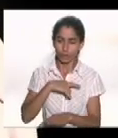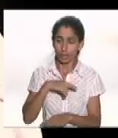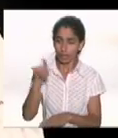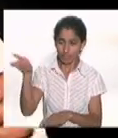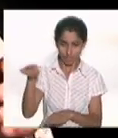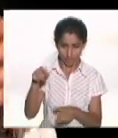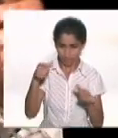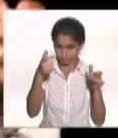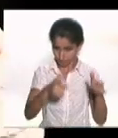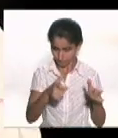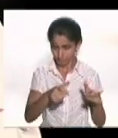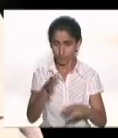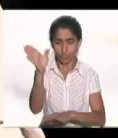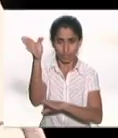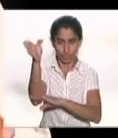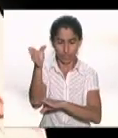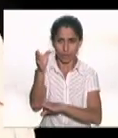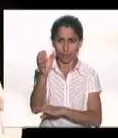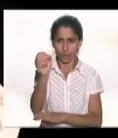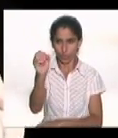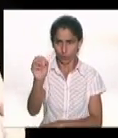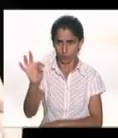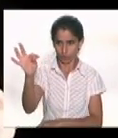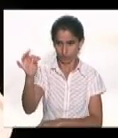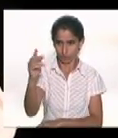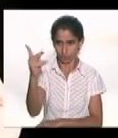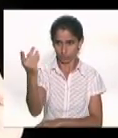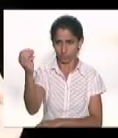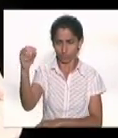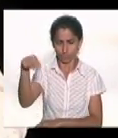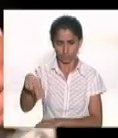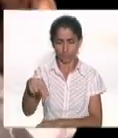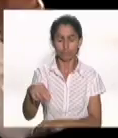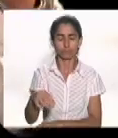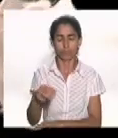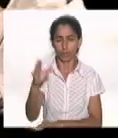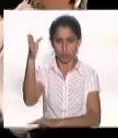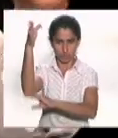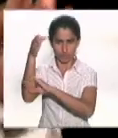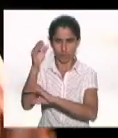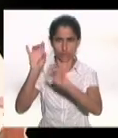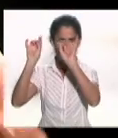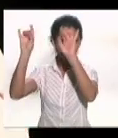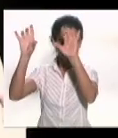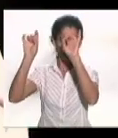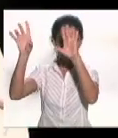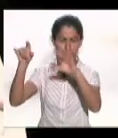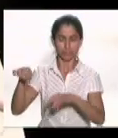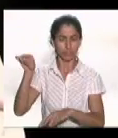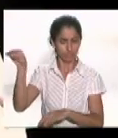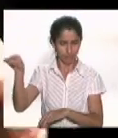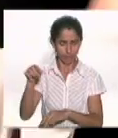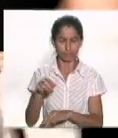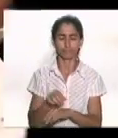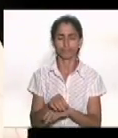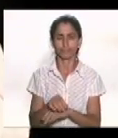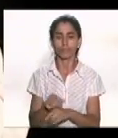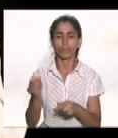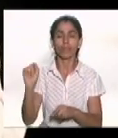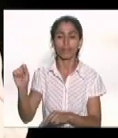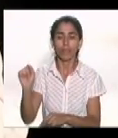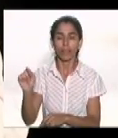um show ali no hotel Otton. Era um hotelzão de primeira em Porto Rico. Quem tá